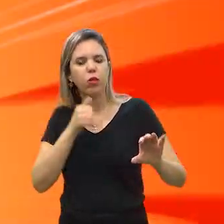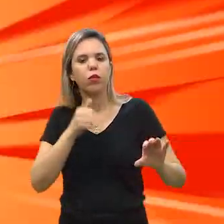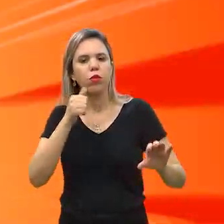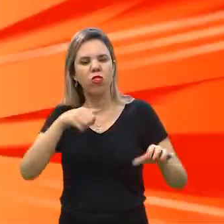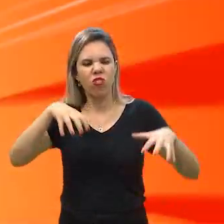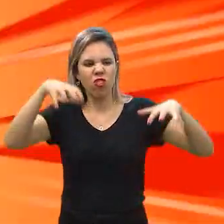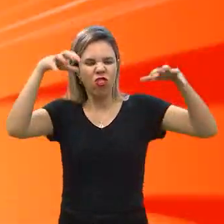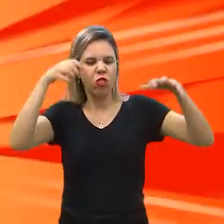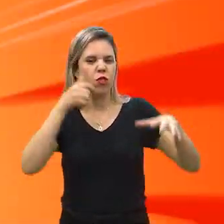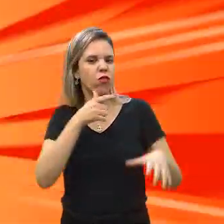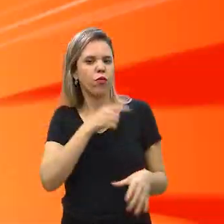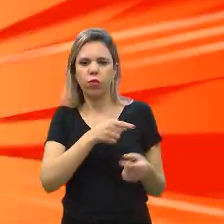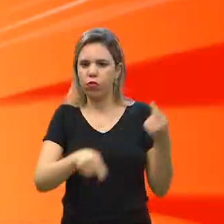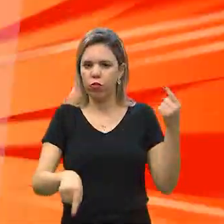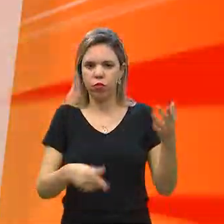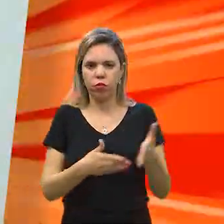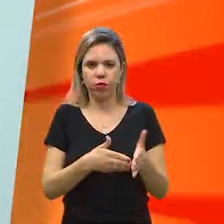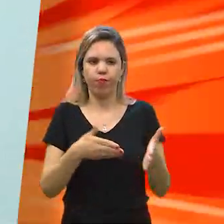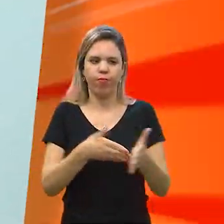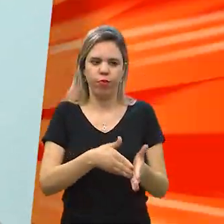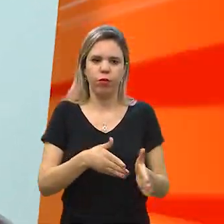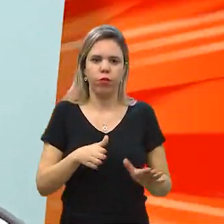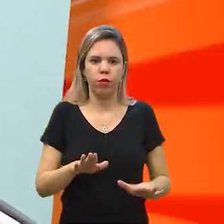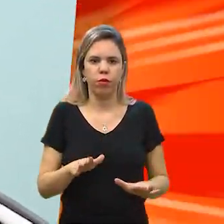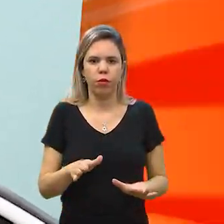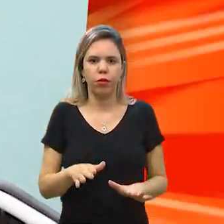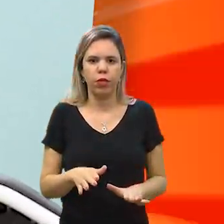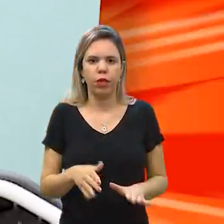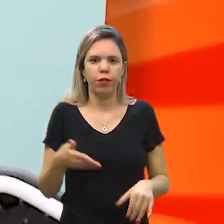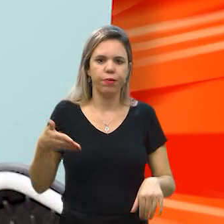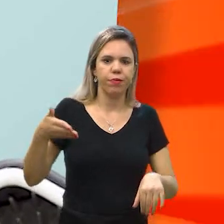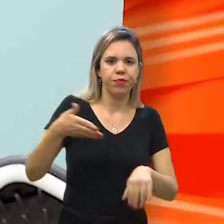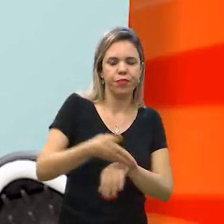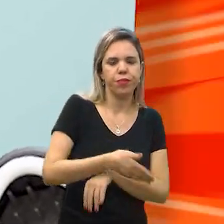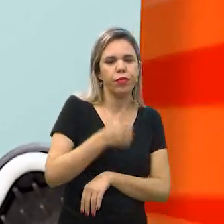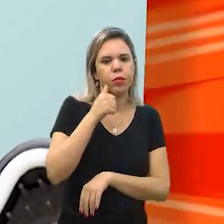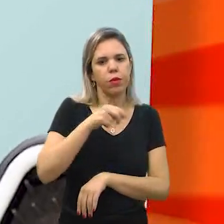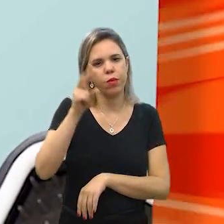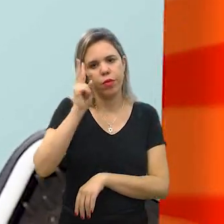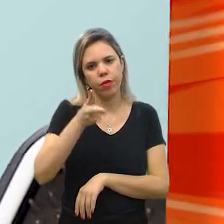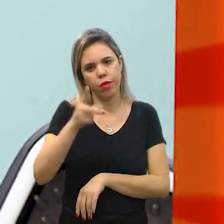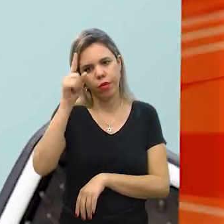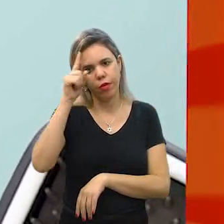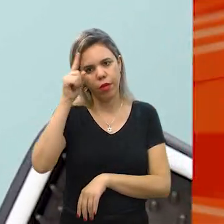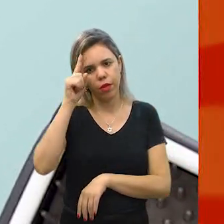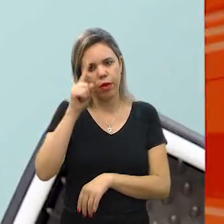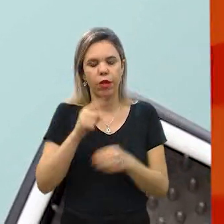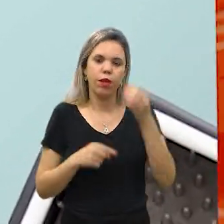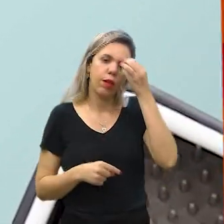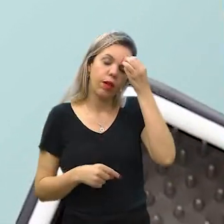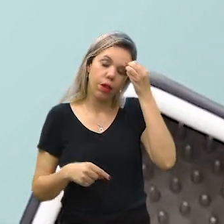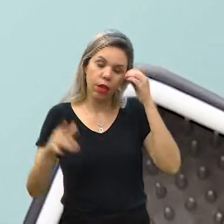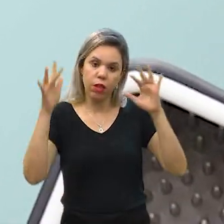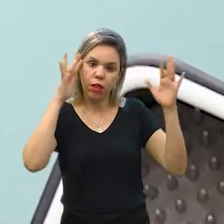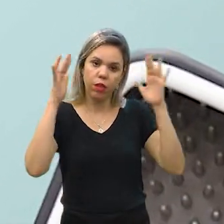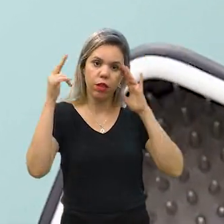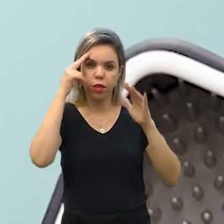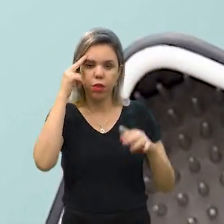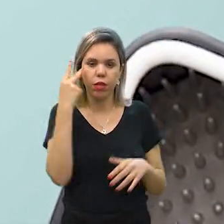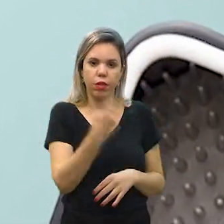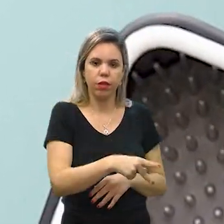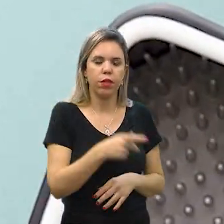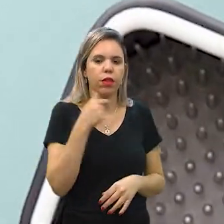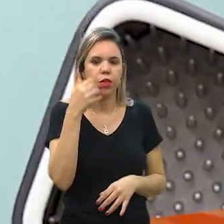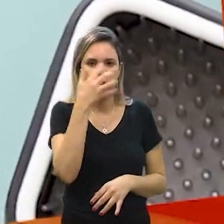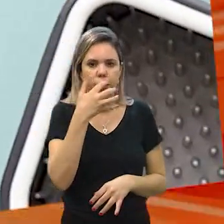um monstro, mas ele não conseguiu. E ele acaba visitando ela todos os dias na universidade dos sonhos dela, e